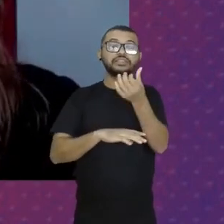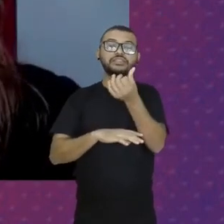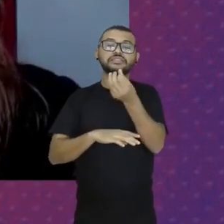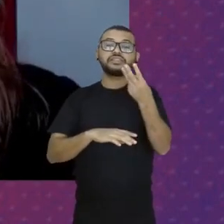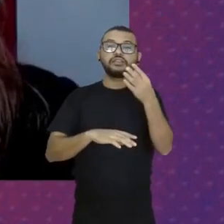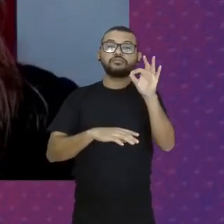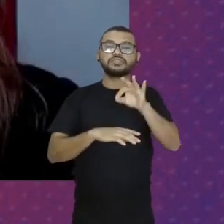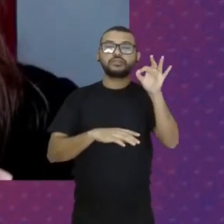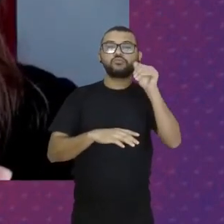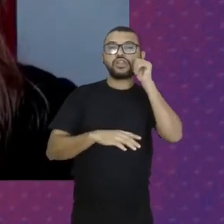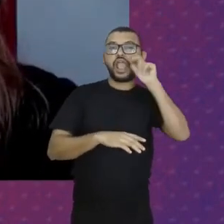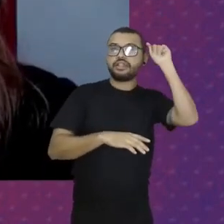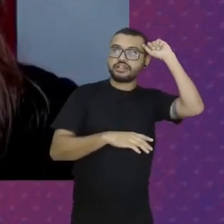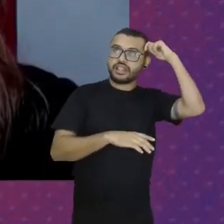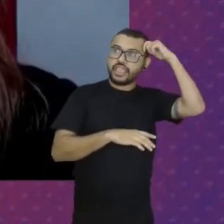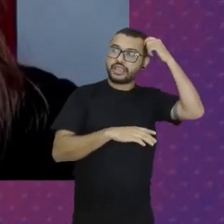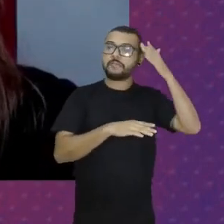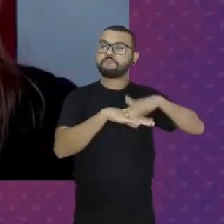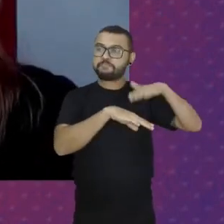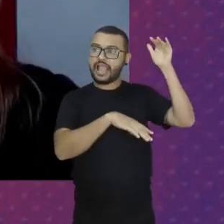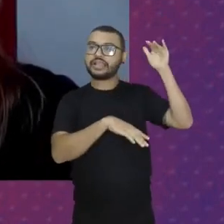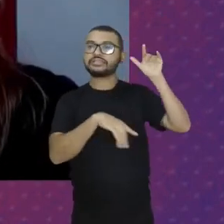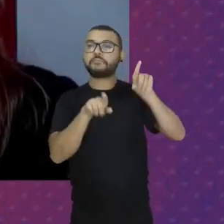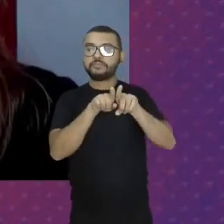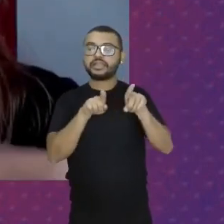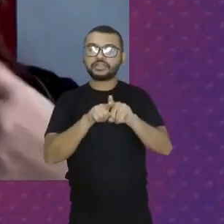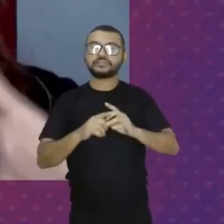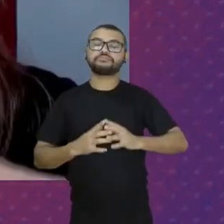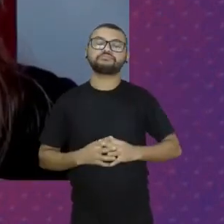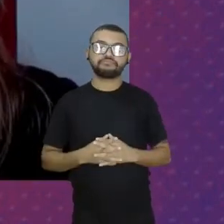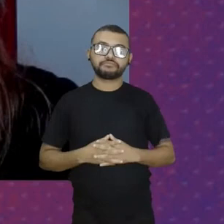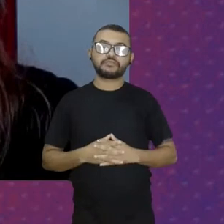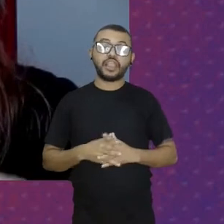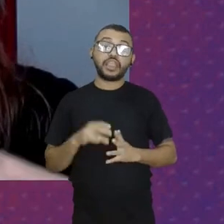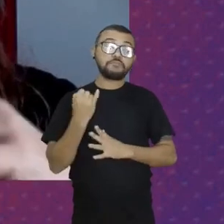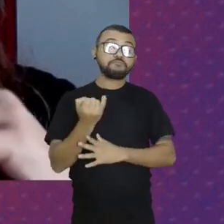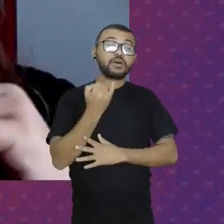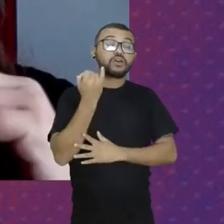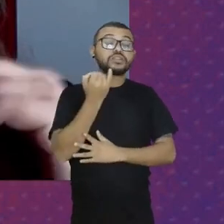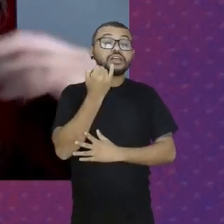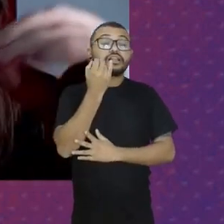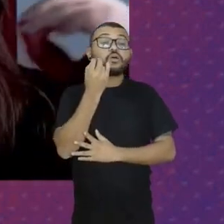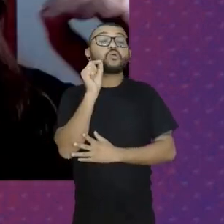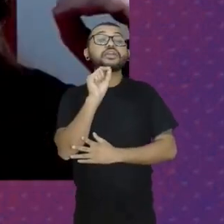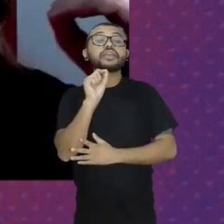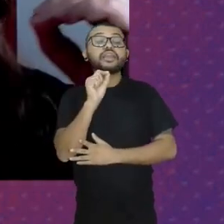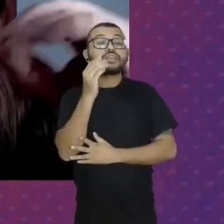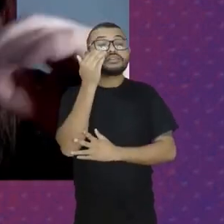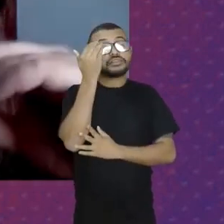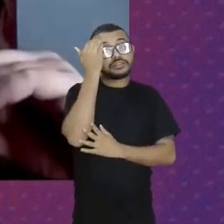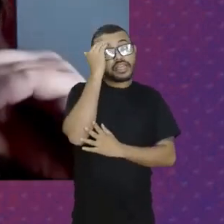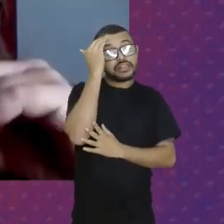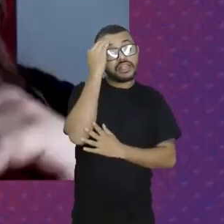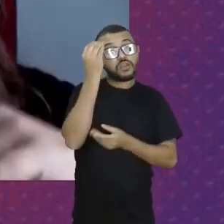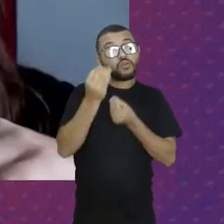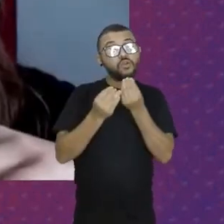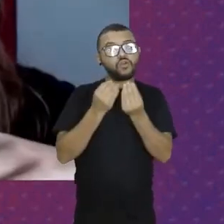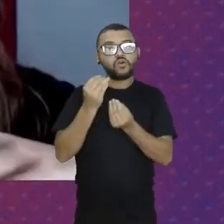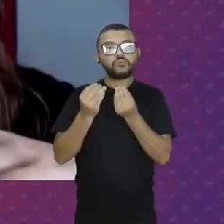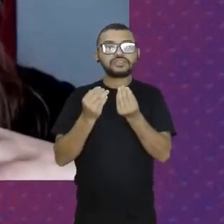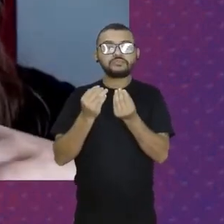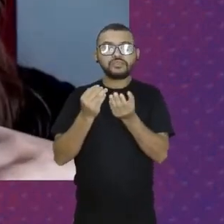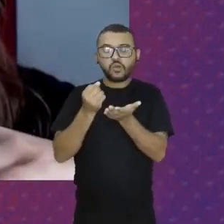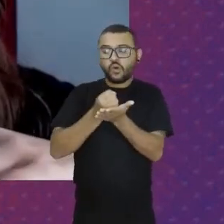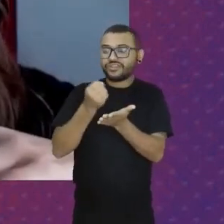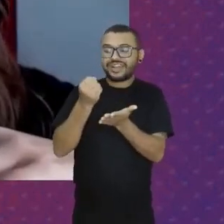mulheres afrodescendentes, são mulheres negras. E também é importante a gente entender essa situação de informalidade